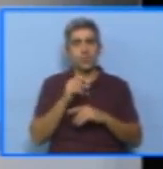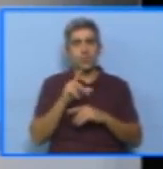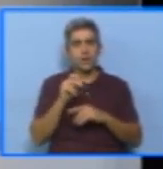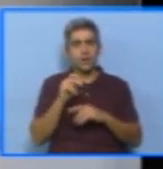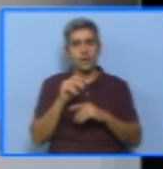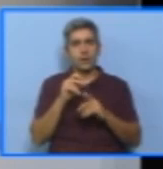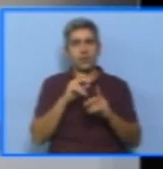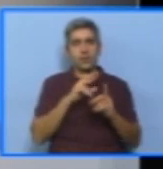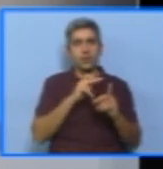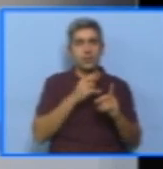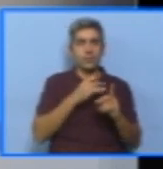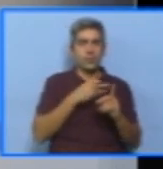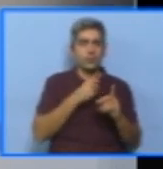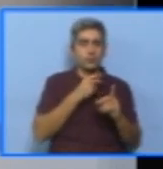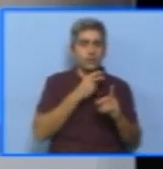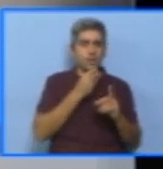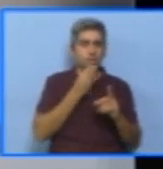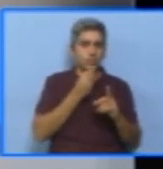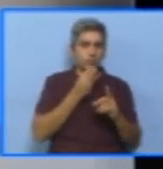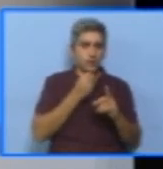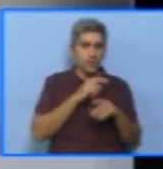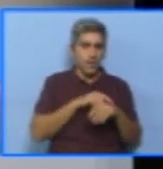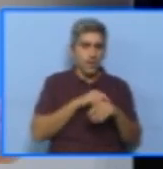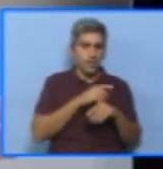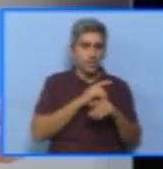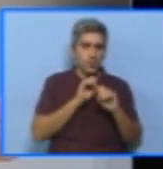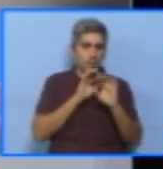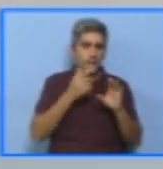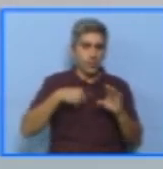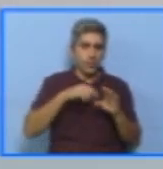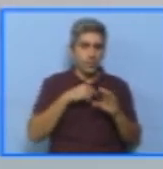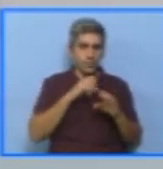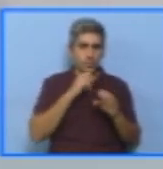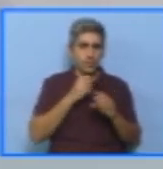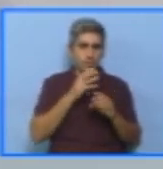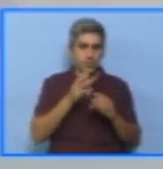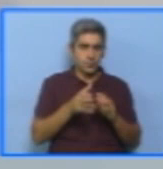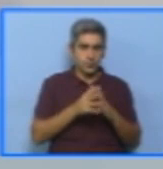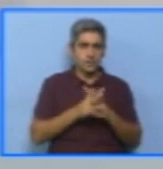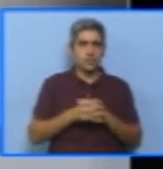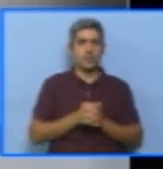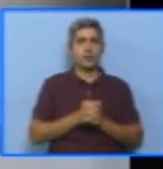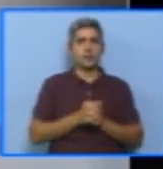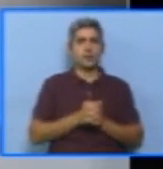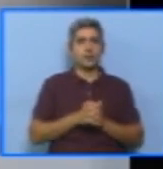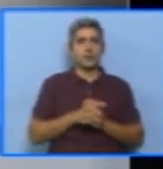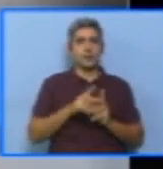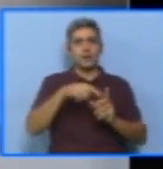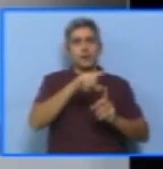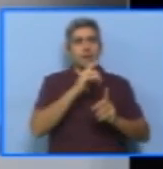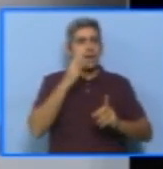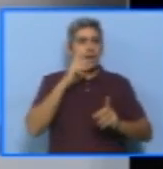os rabinos do judaísmo da época que é muito esclarecedora para nós. Eles tentavam